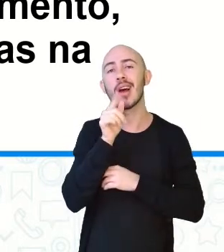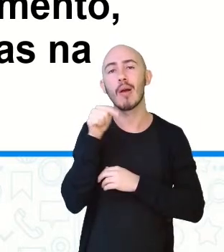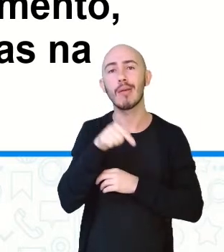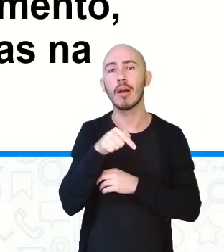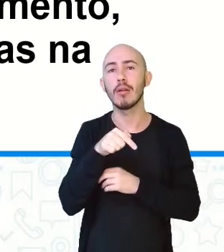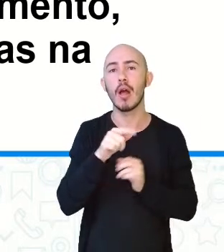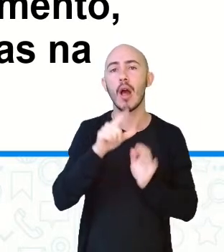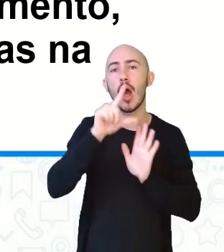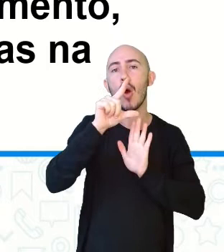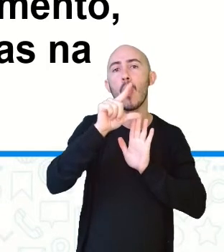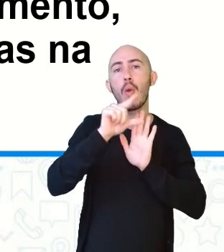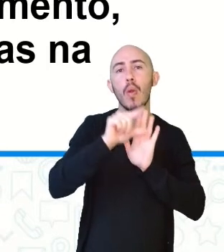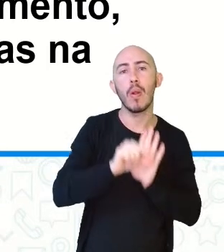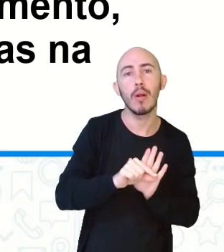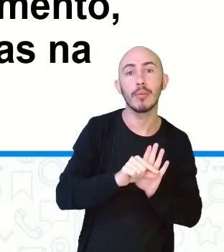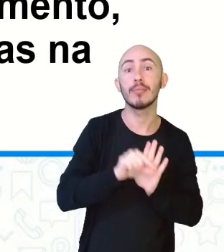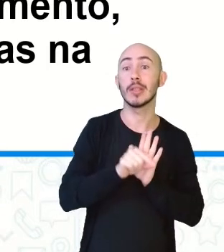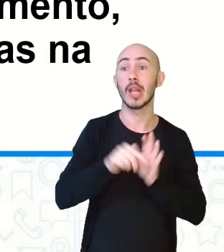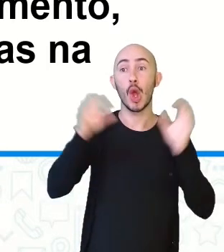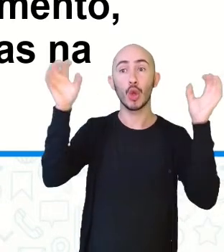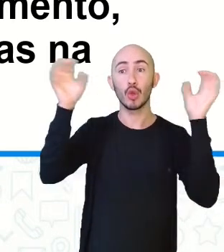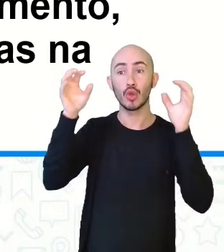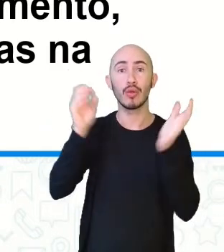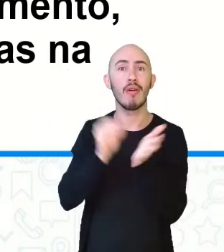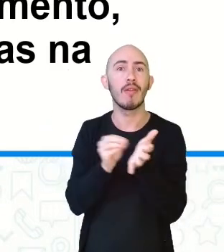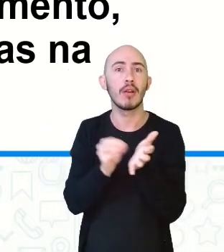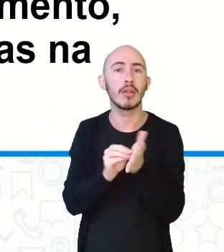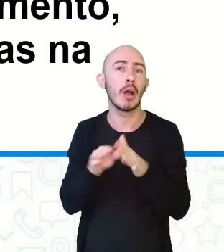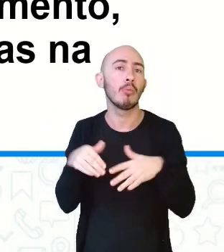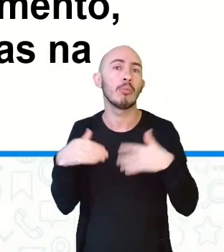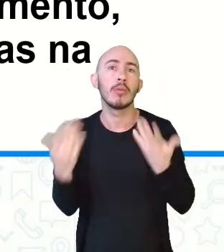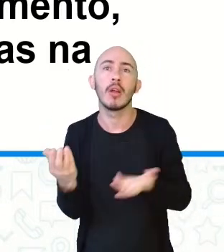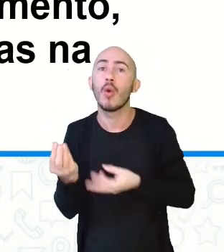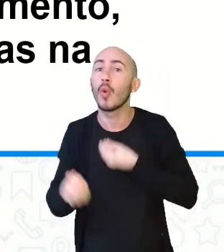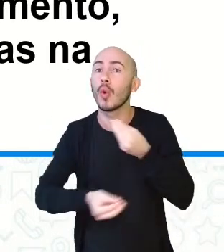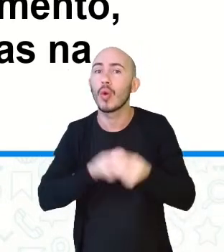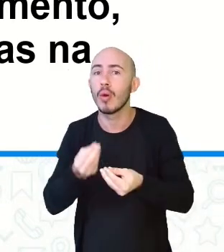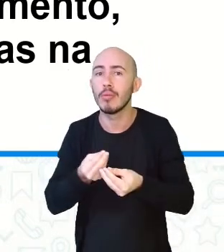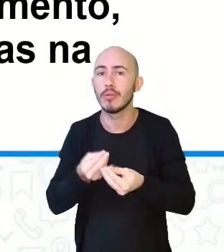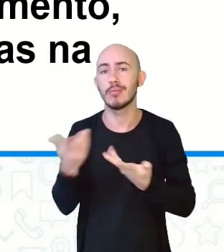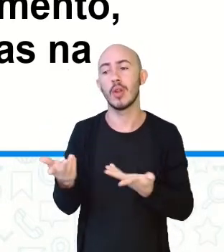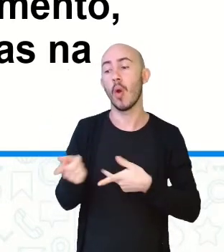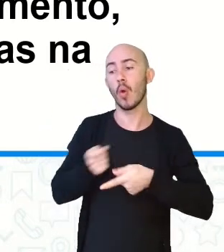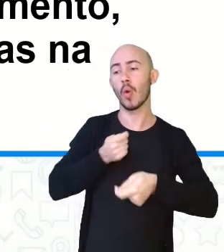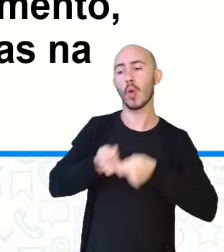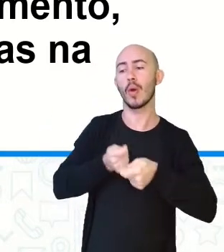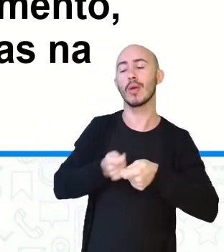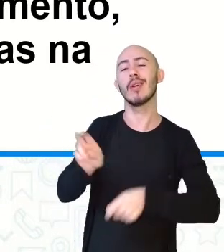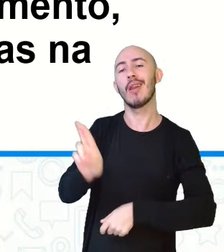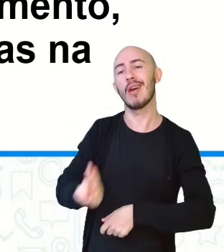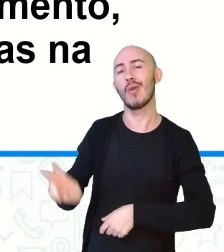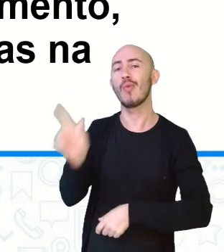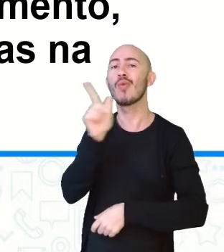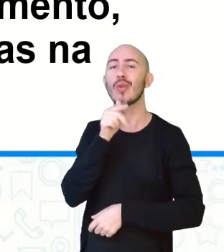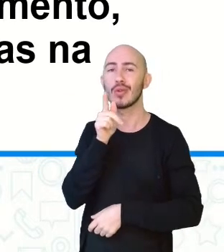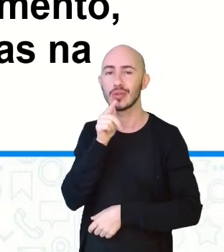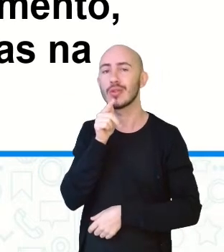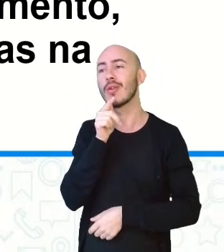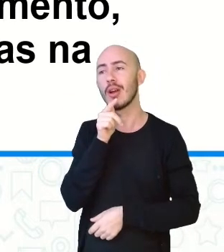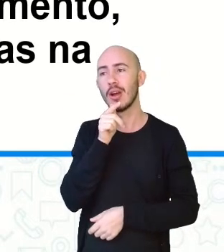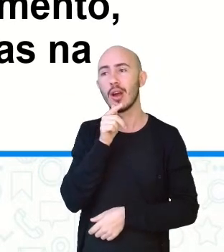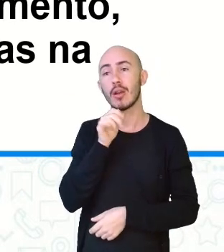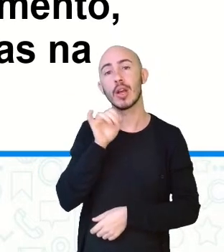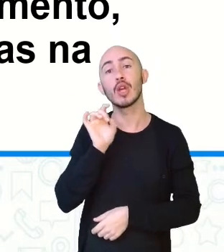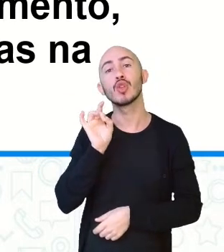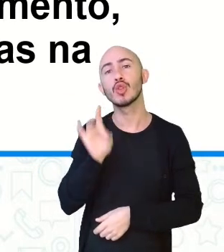houver expectativa de chuva, só restará adotar o racionamento, liberando apenas alguns dias